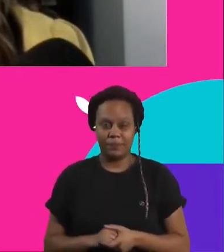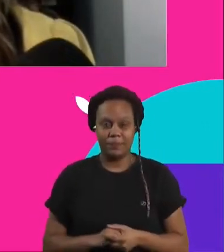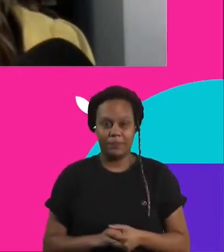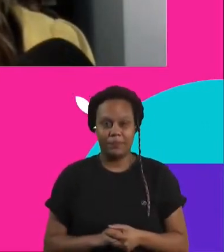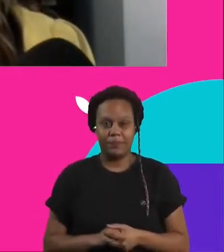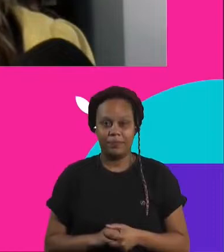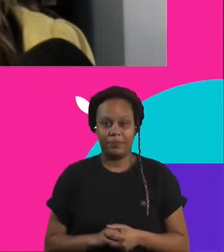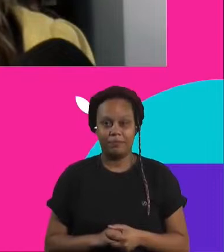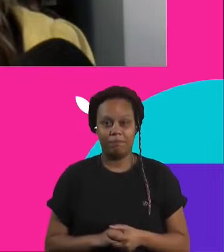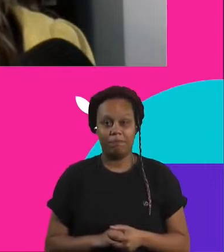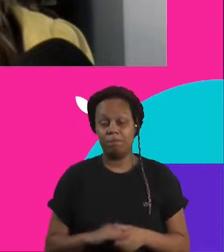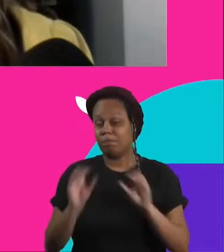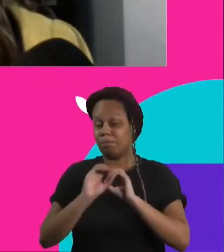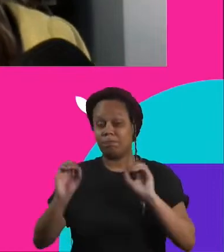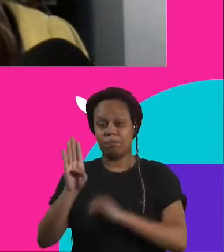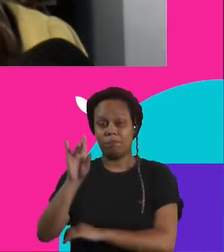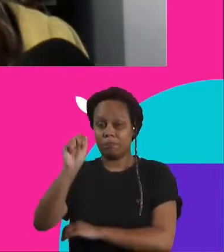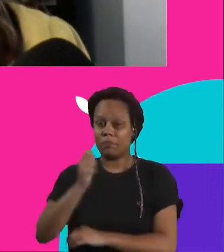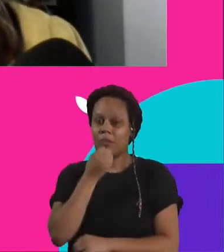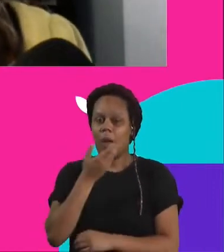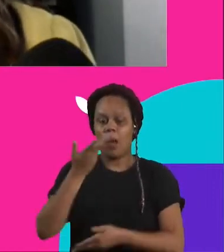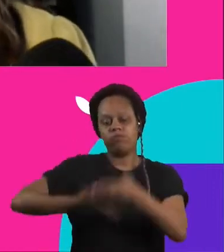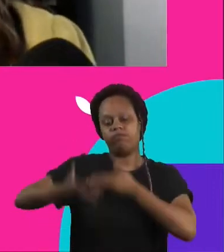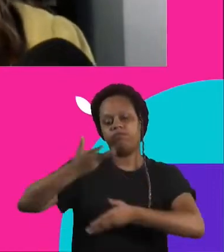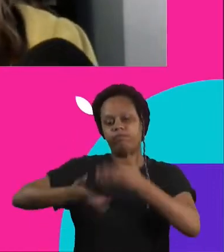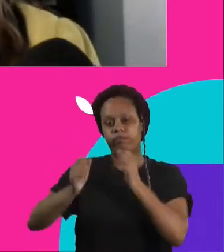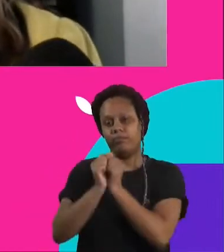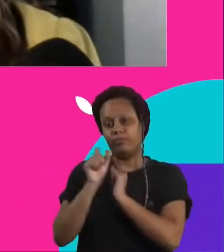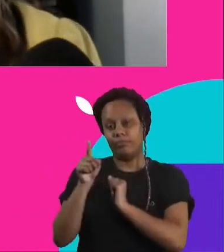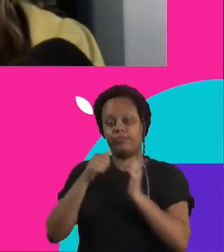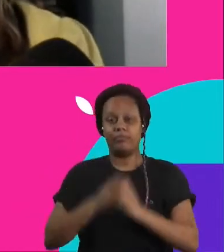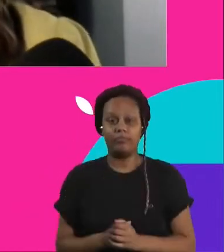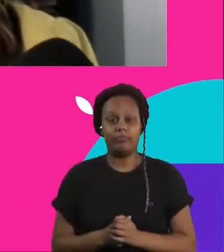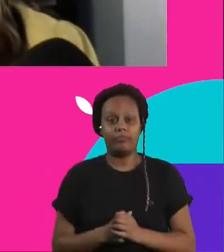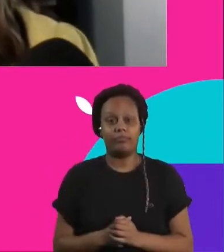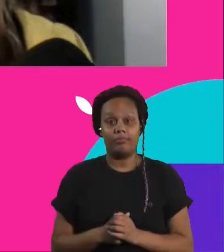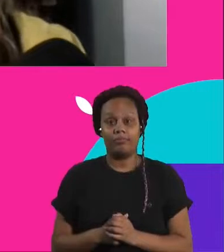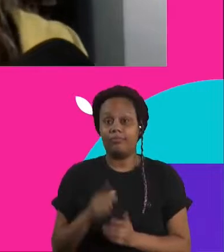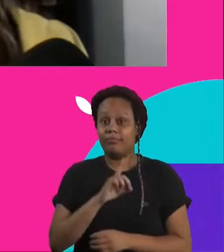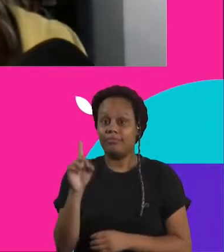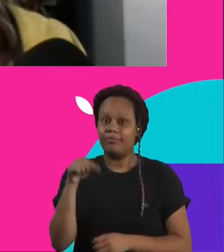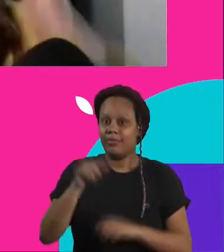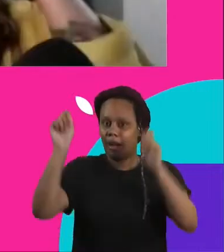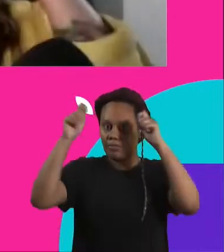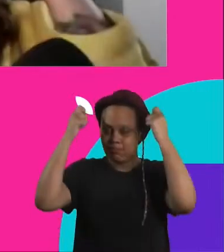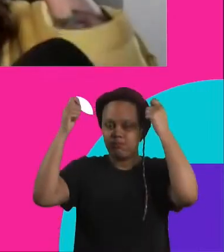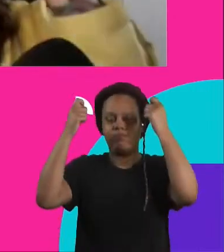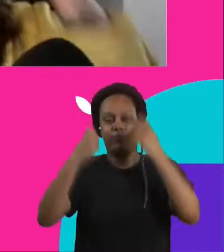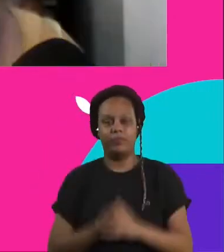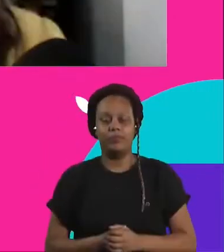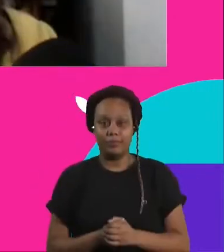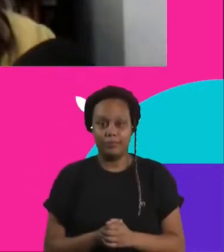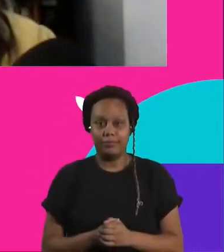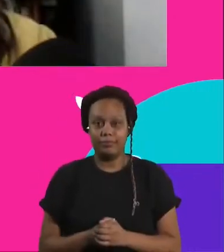Que ótimo, Bia. Prazer trocar aqui com você. Enfim, mais um dia desse festival.